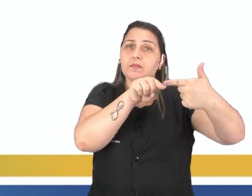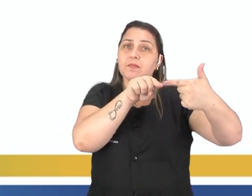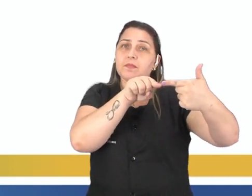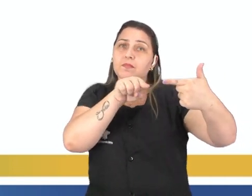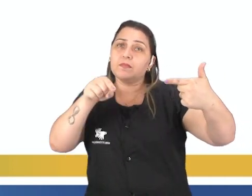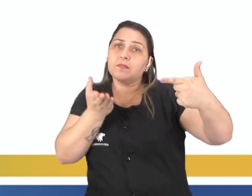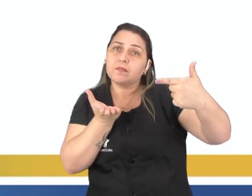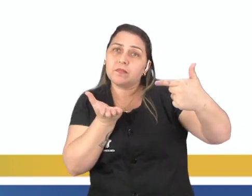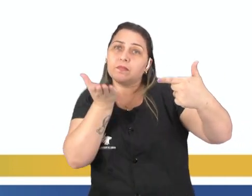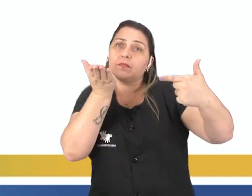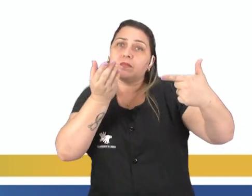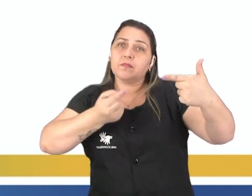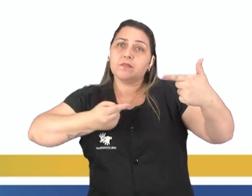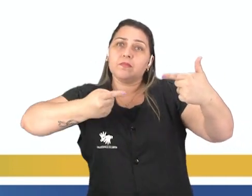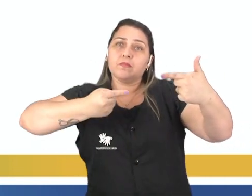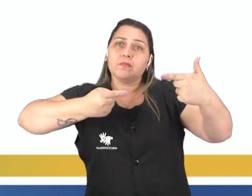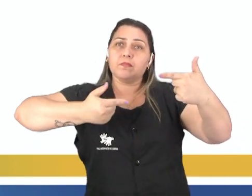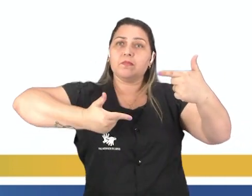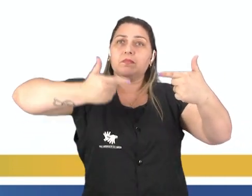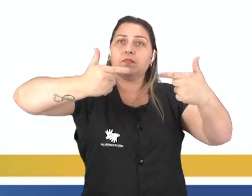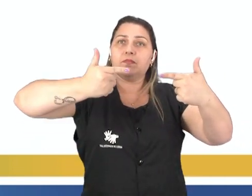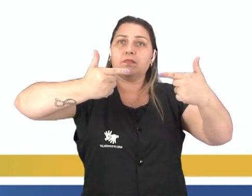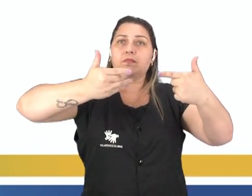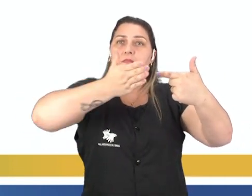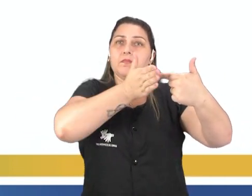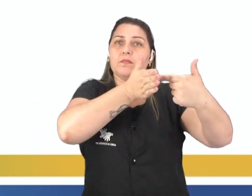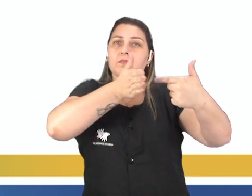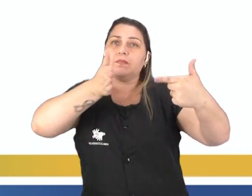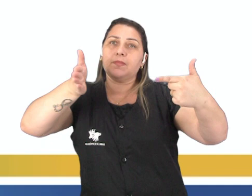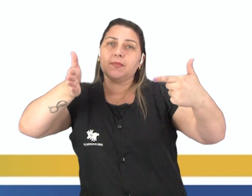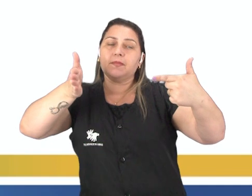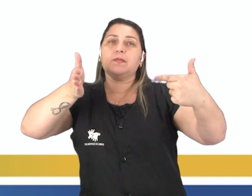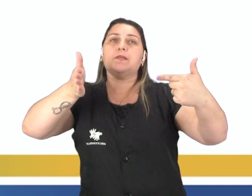de baixo para cima, né, e aí,